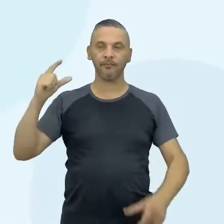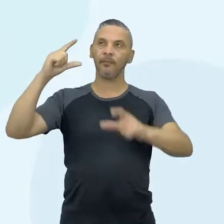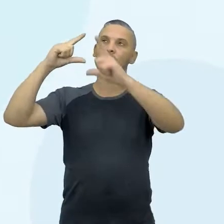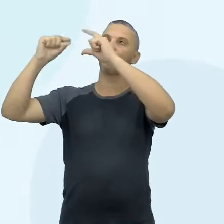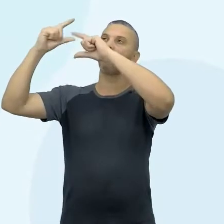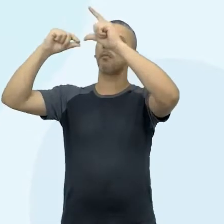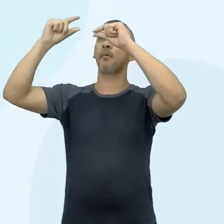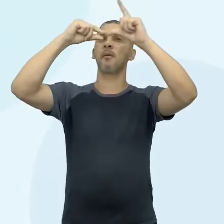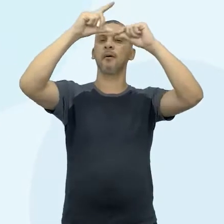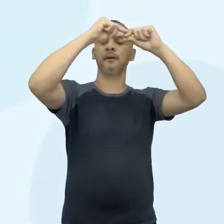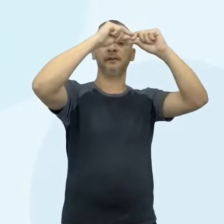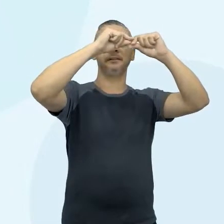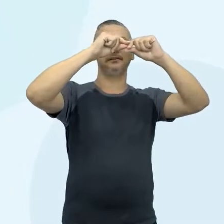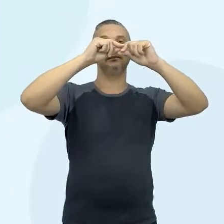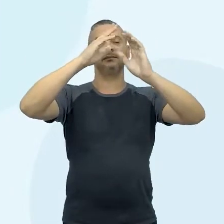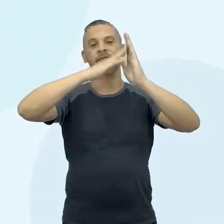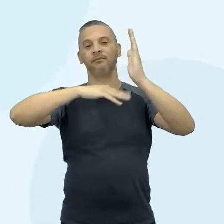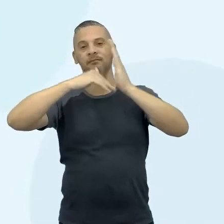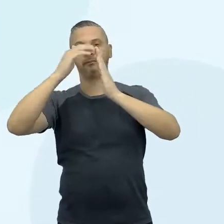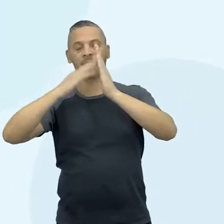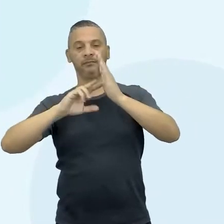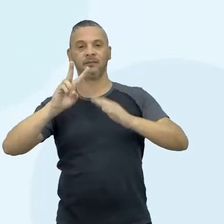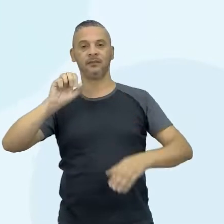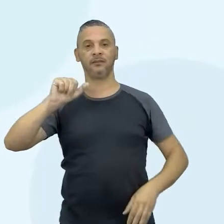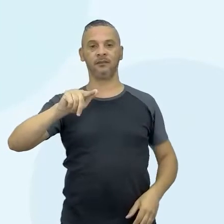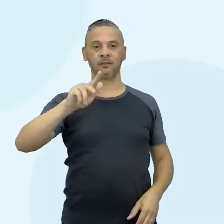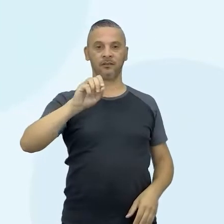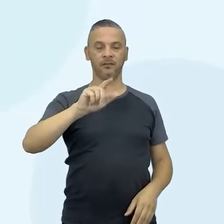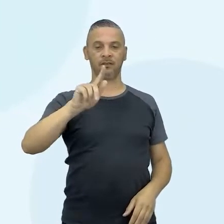Van Gogh. Do que poderia ser essa propaganda?